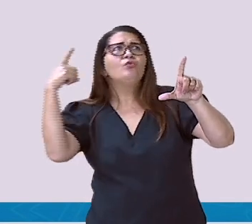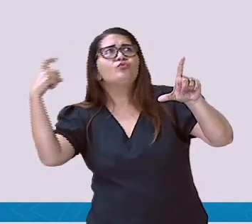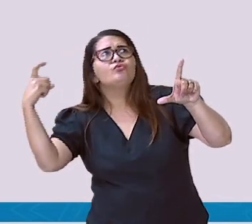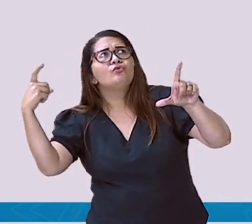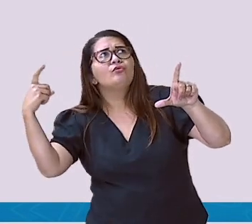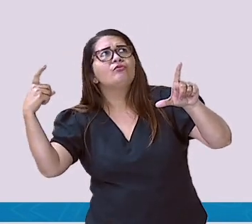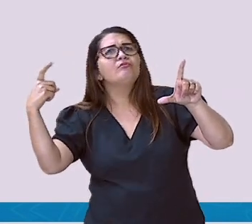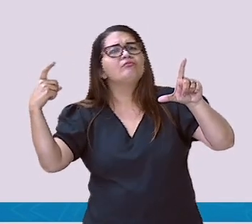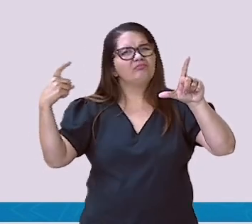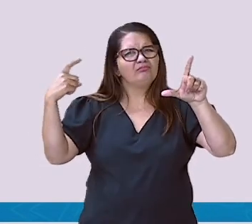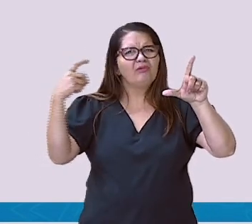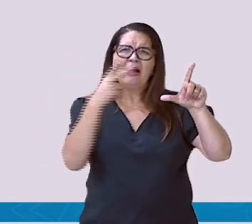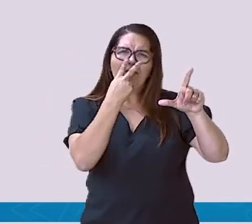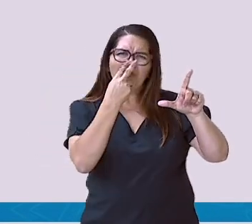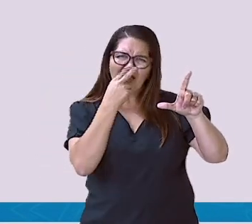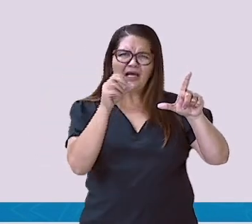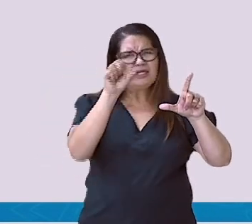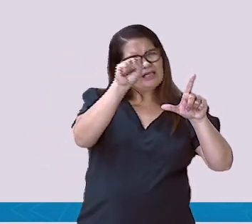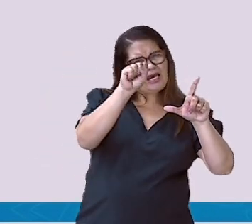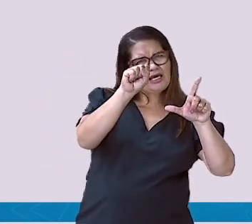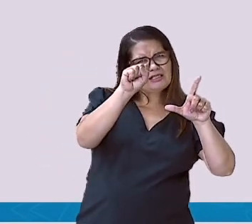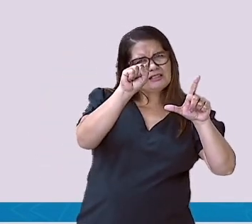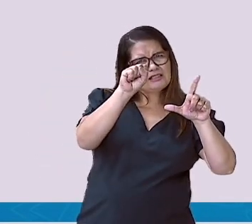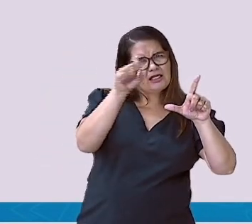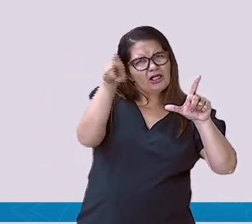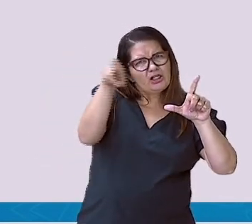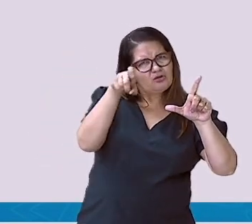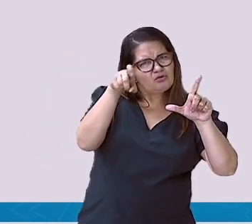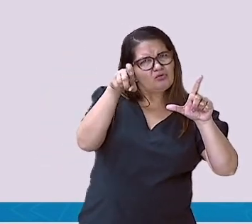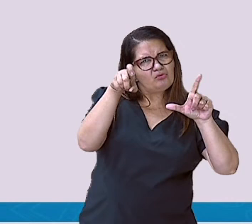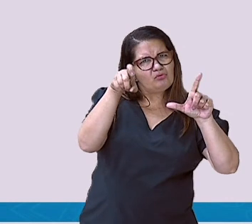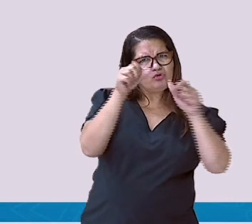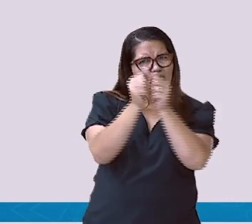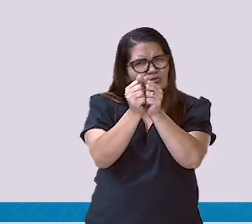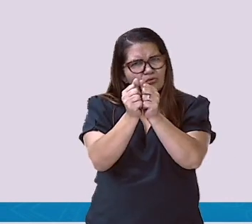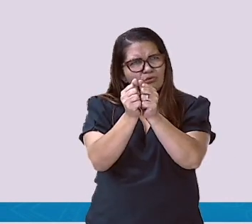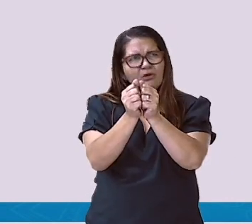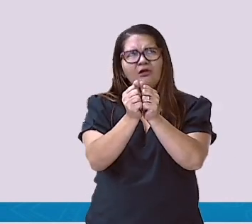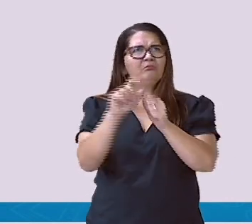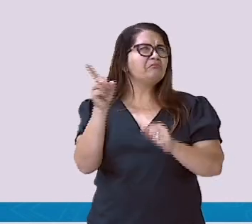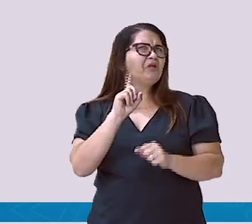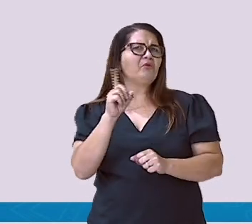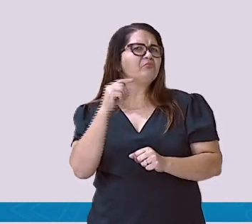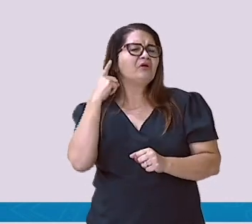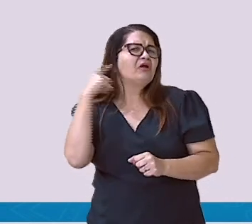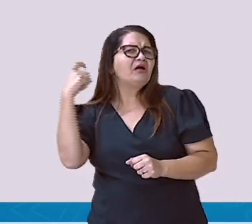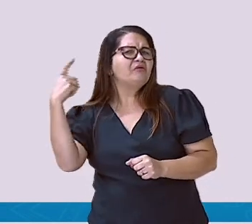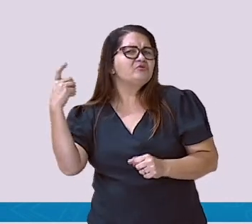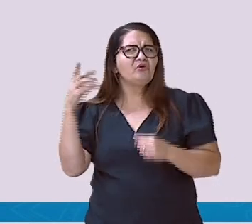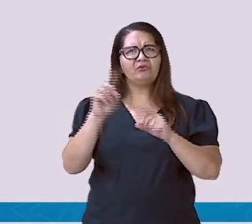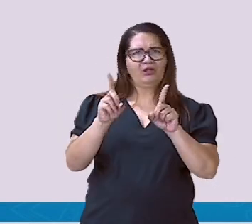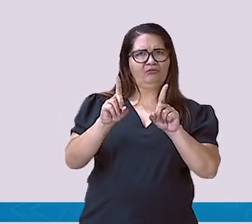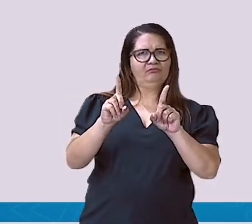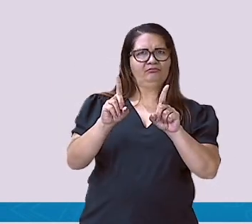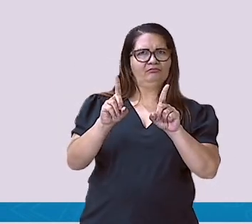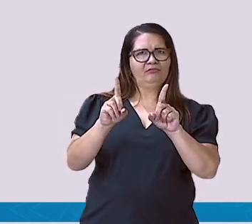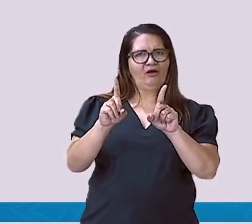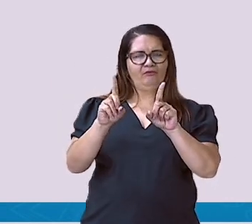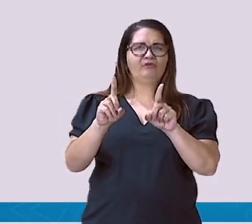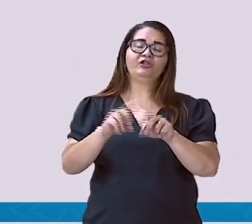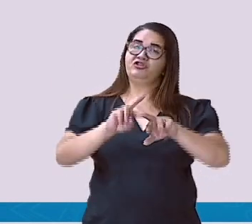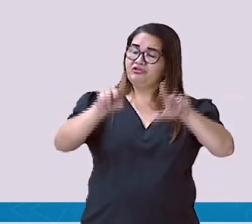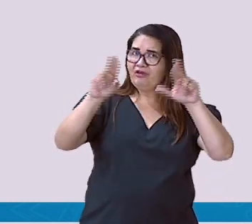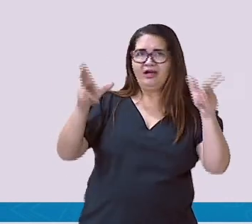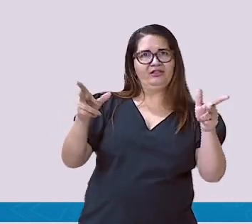Luxo. Não. Luxo. Luxo. Não. Ele tem apenas o som de